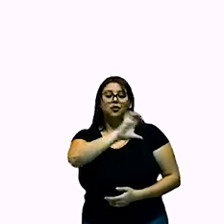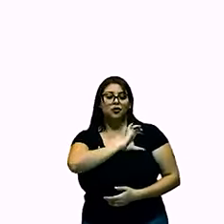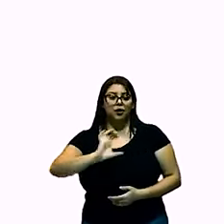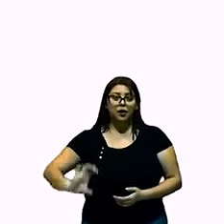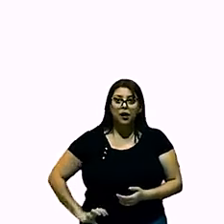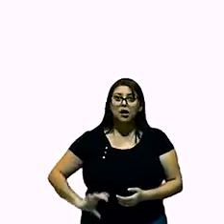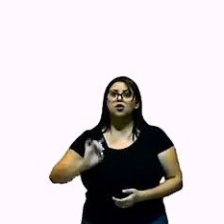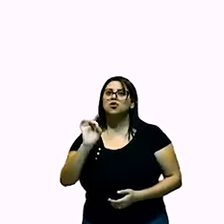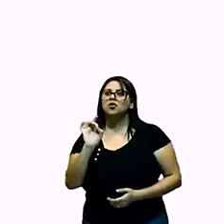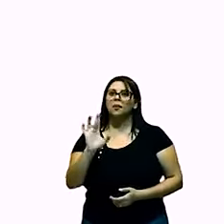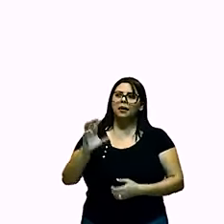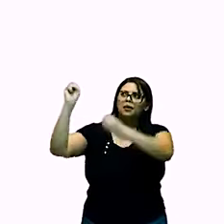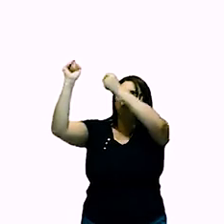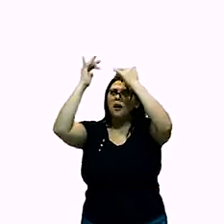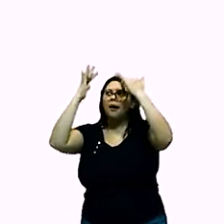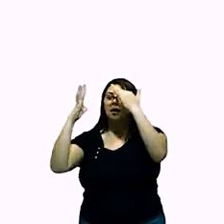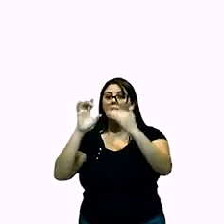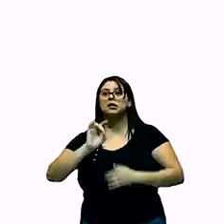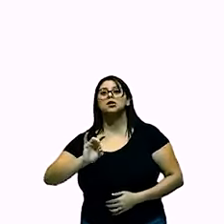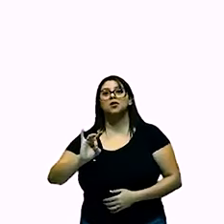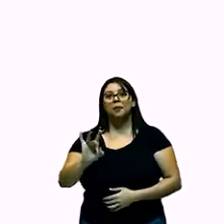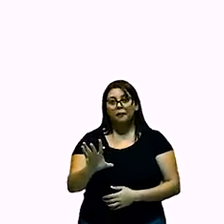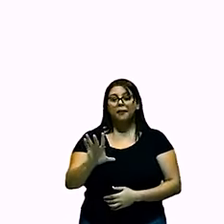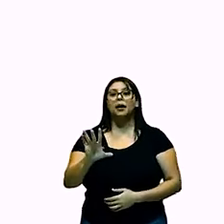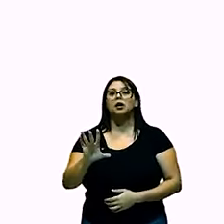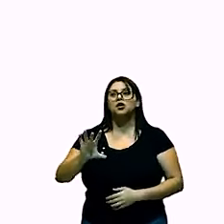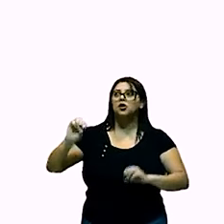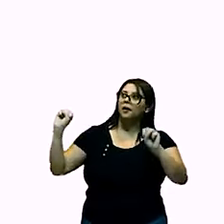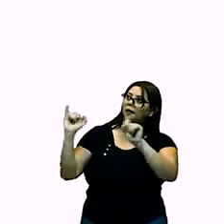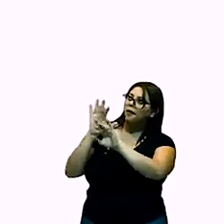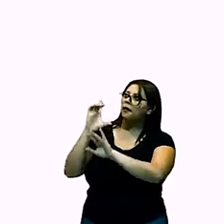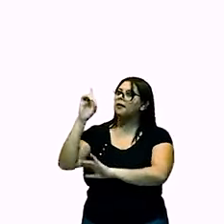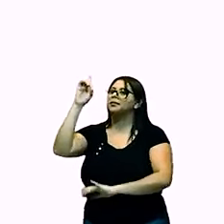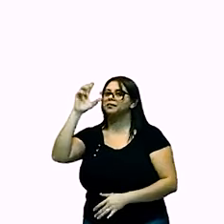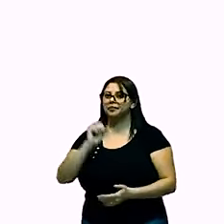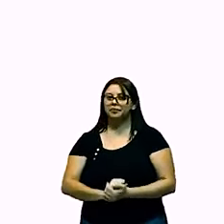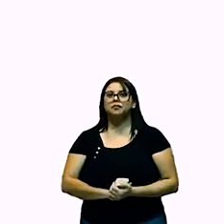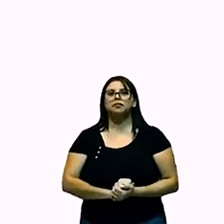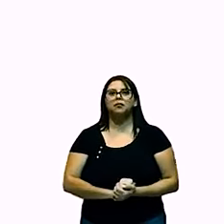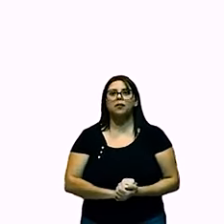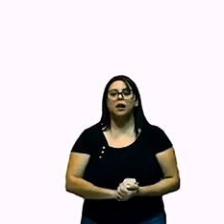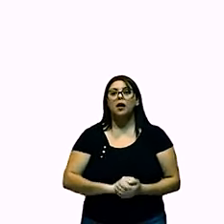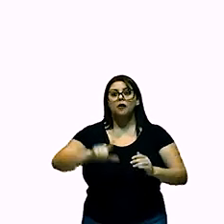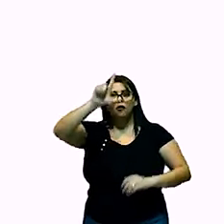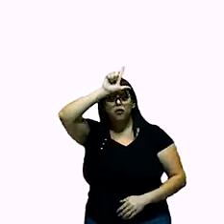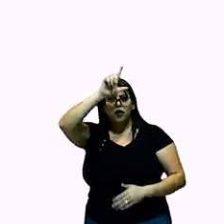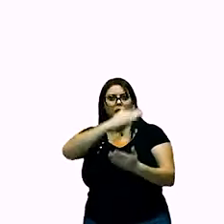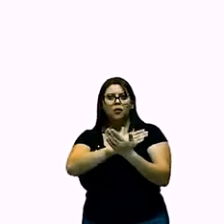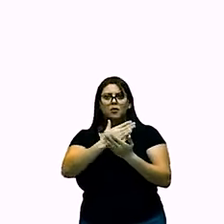disse, esses 5 solas, esses 5 fundamentos, ele não foi então desenvolvido por Lutero. Foi um